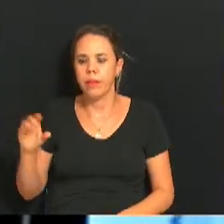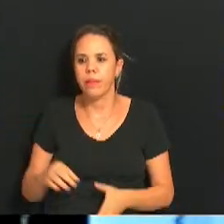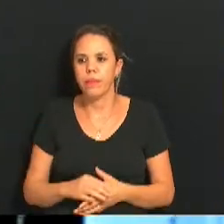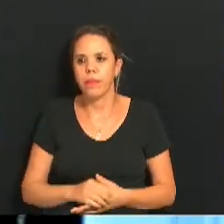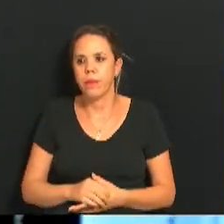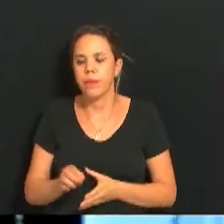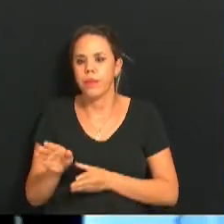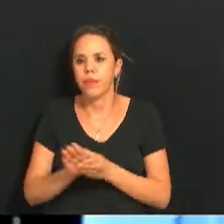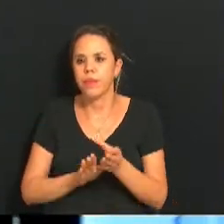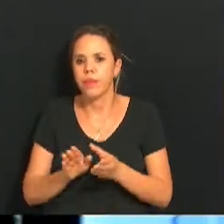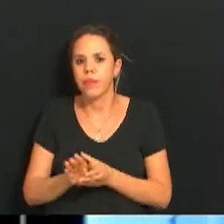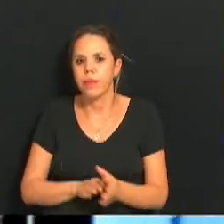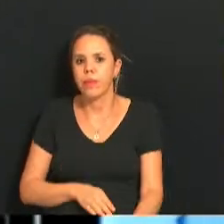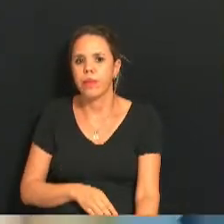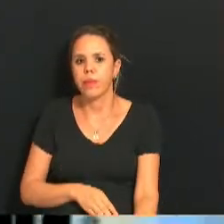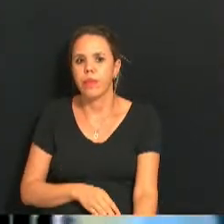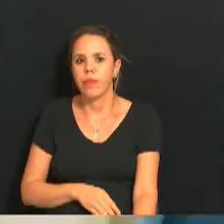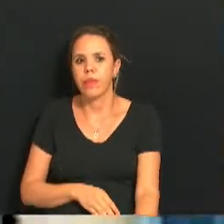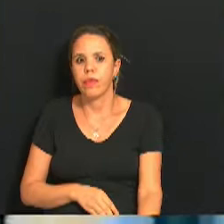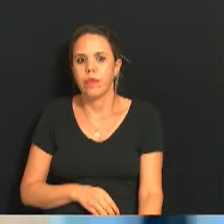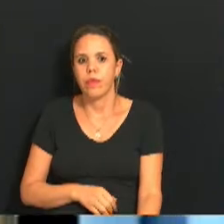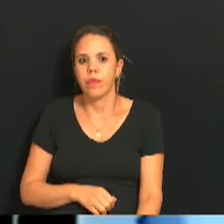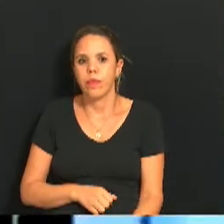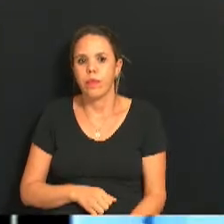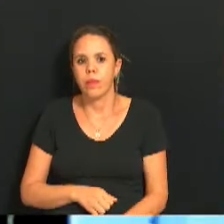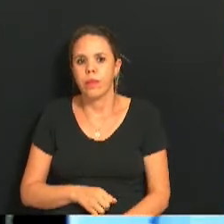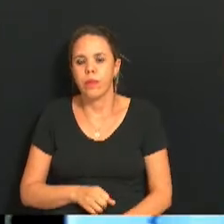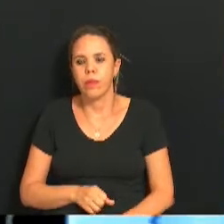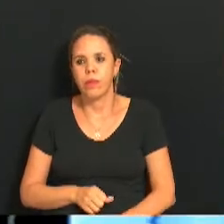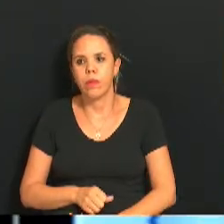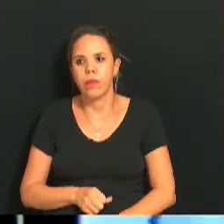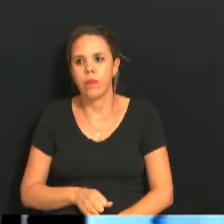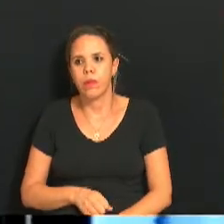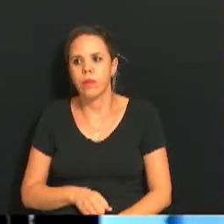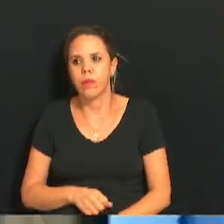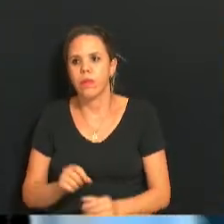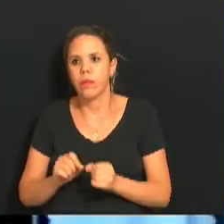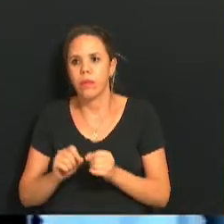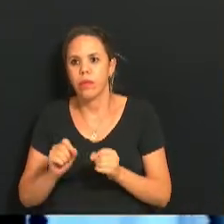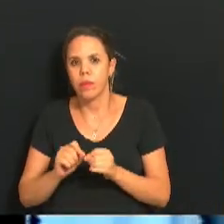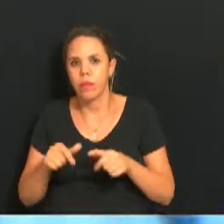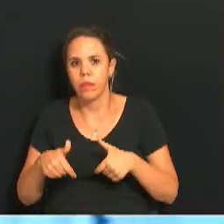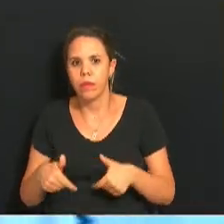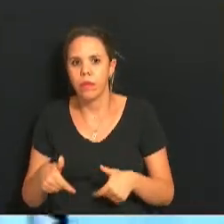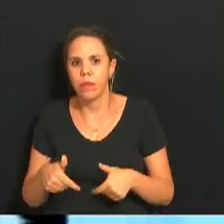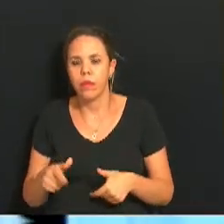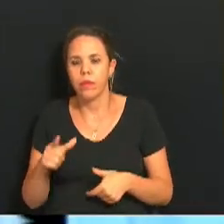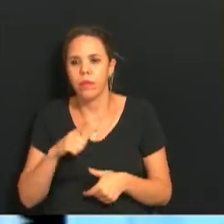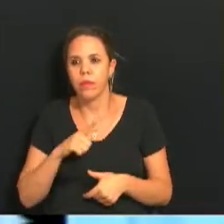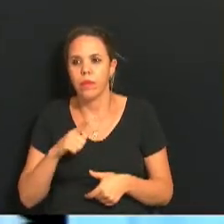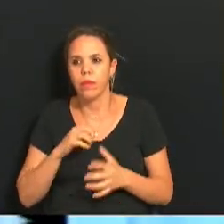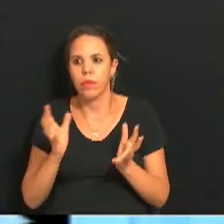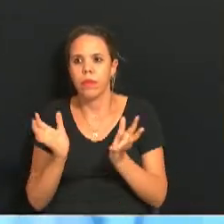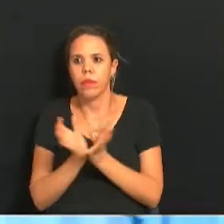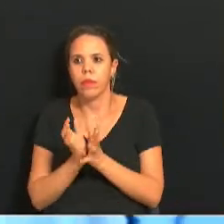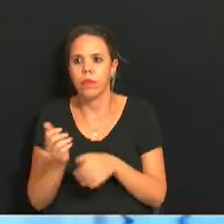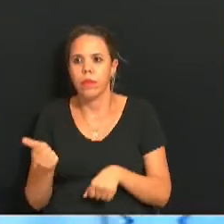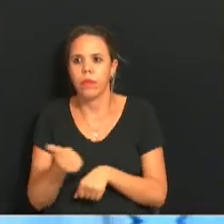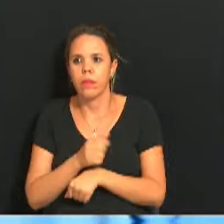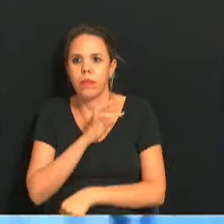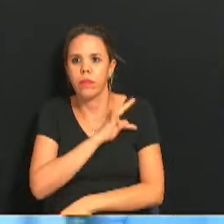conselho do patrimônio faz das suas ações nós temos uma equipe técnica